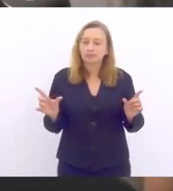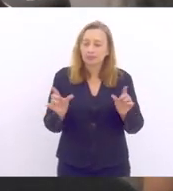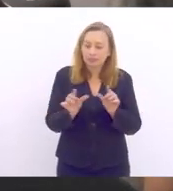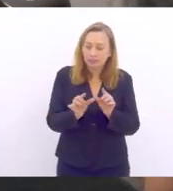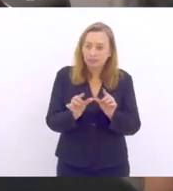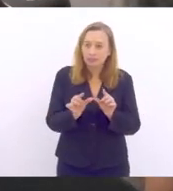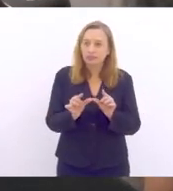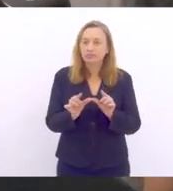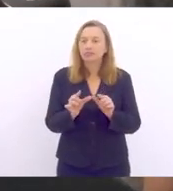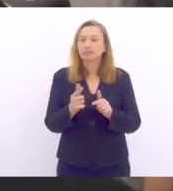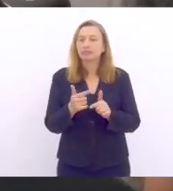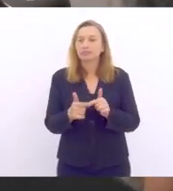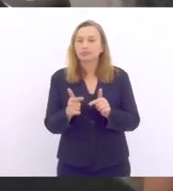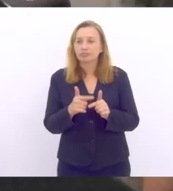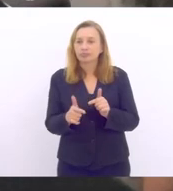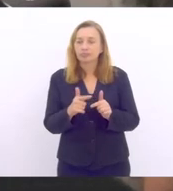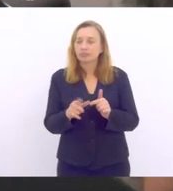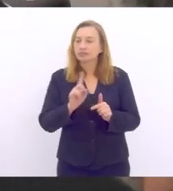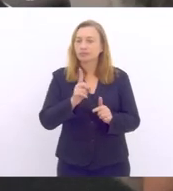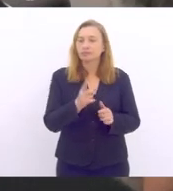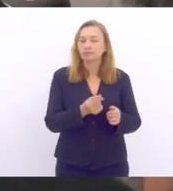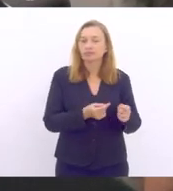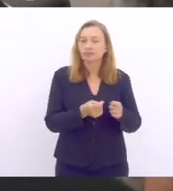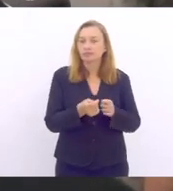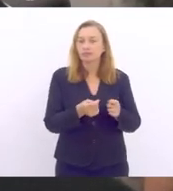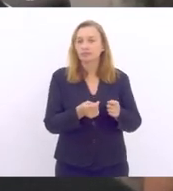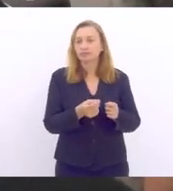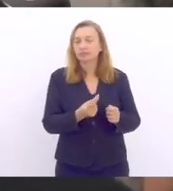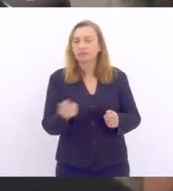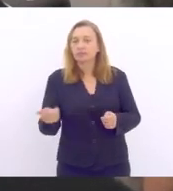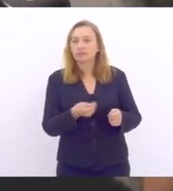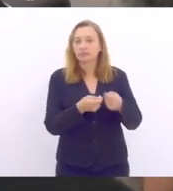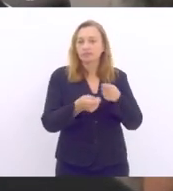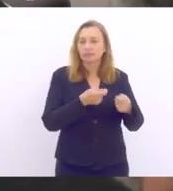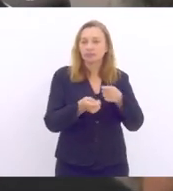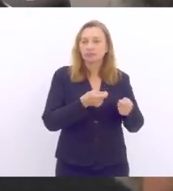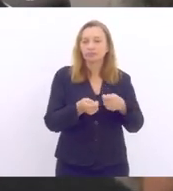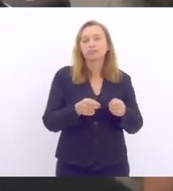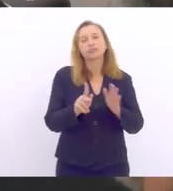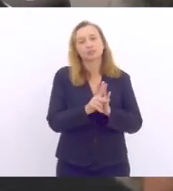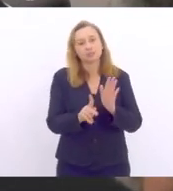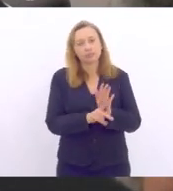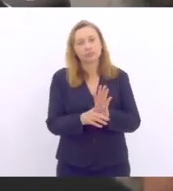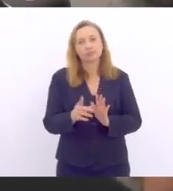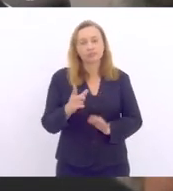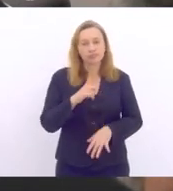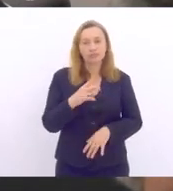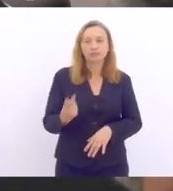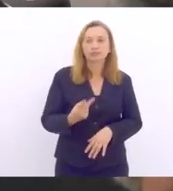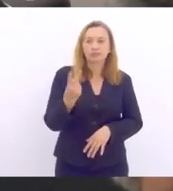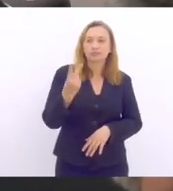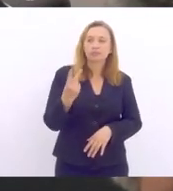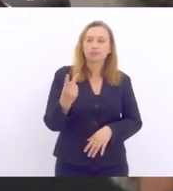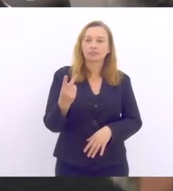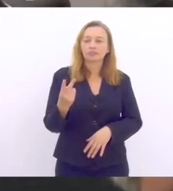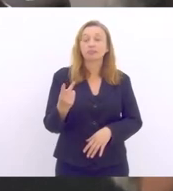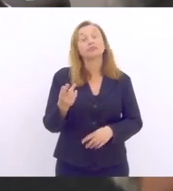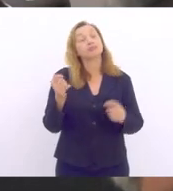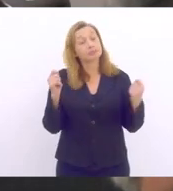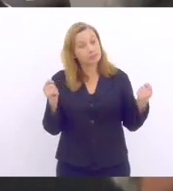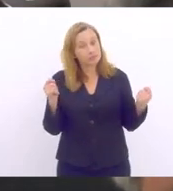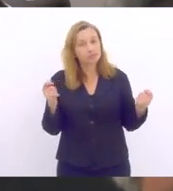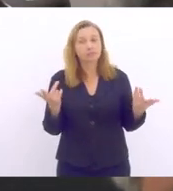danos, de que as coisas não saiam do controle posteriormente. Então, o projeto tem muitos méritos. Eu espero